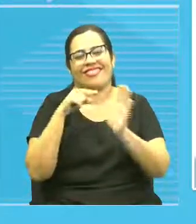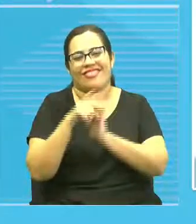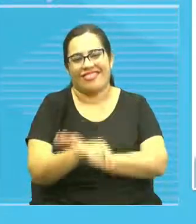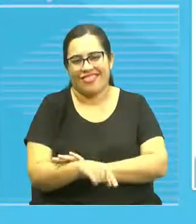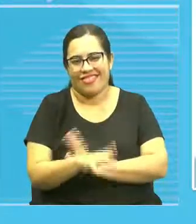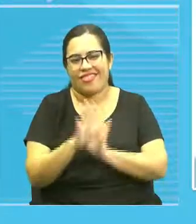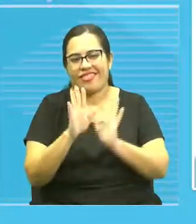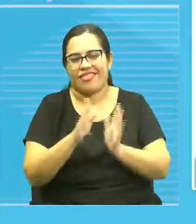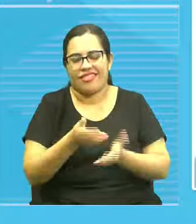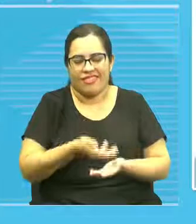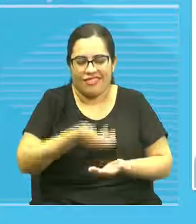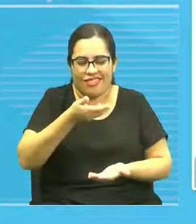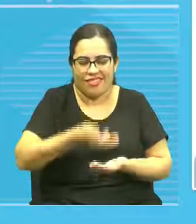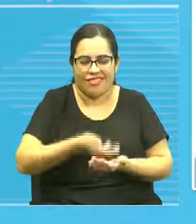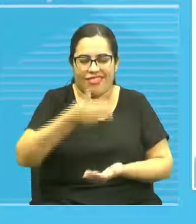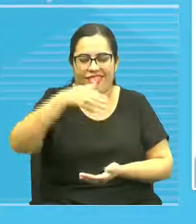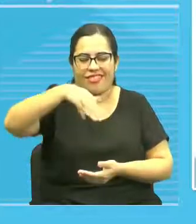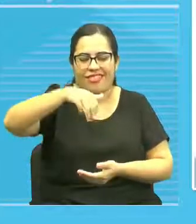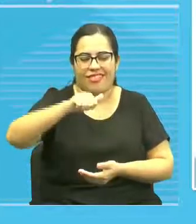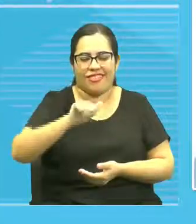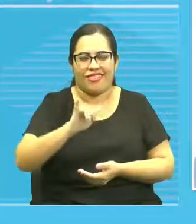Se tu já fez mingau de maizena.